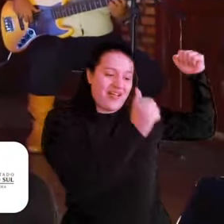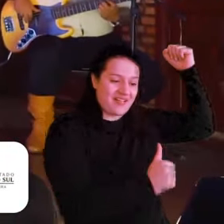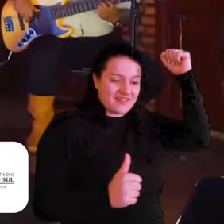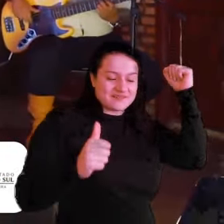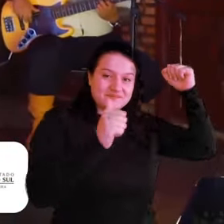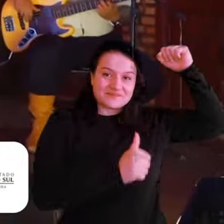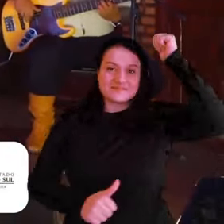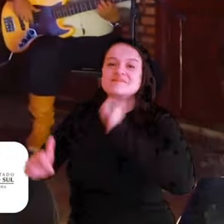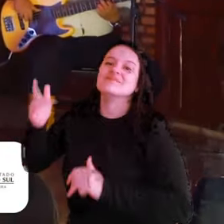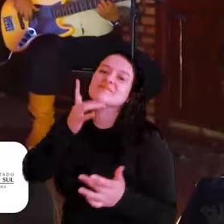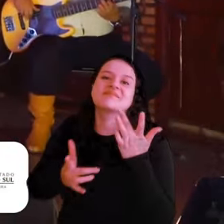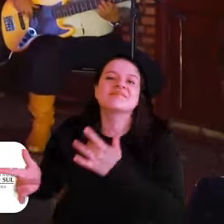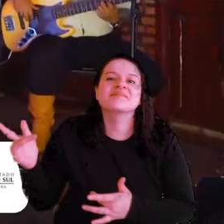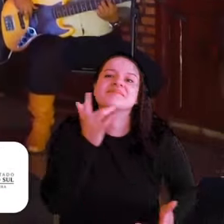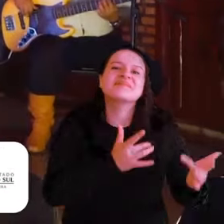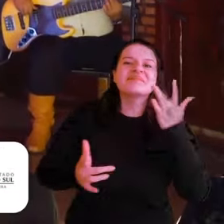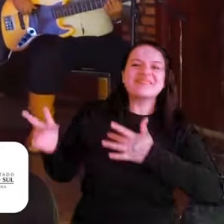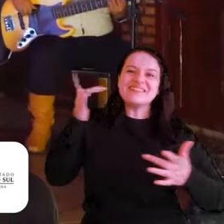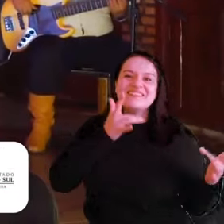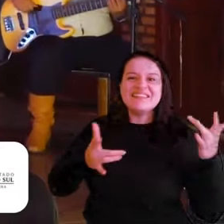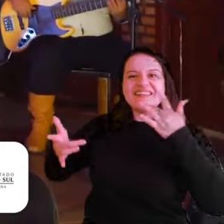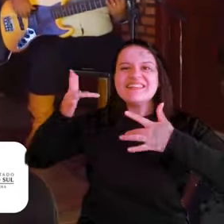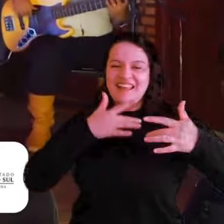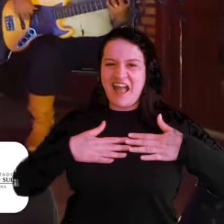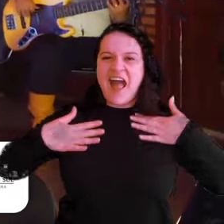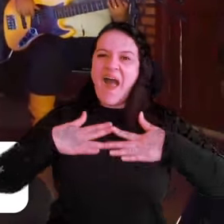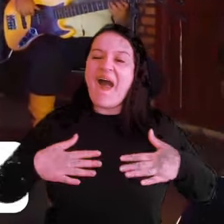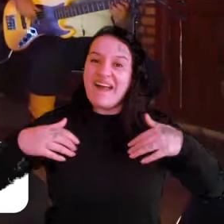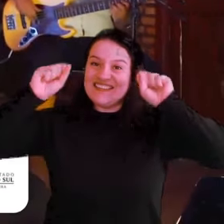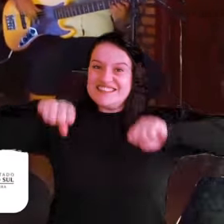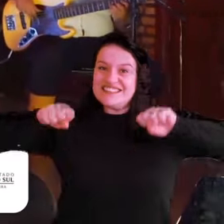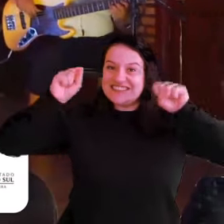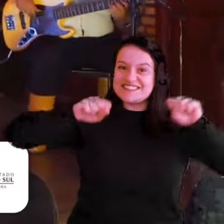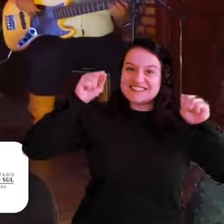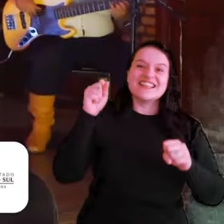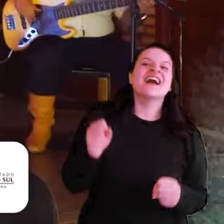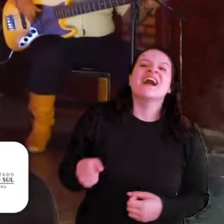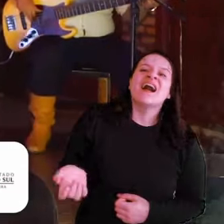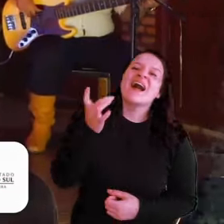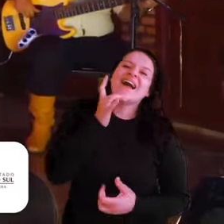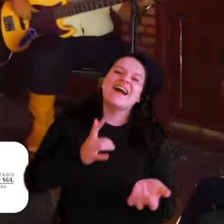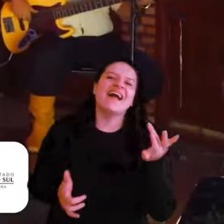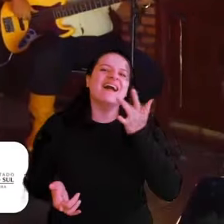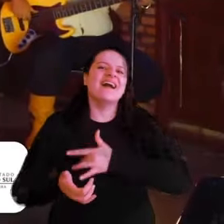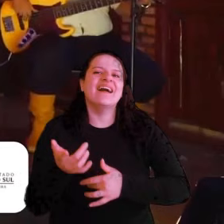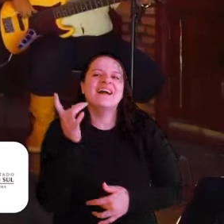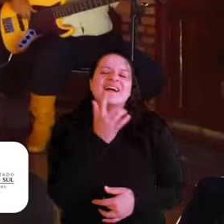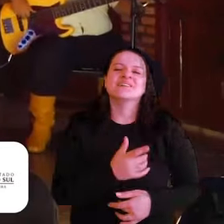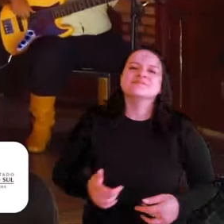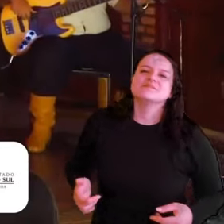pandango de galpão. Ai, de bom, ai, de bom, é do chocão, velho, eu gostei, já dizia o refrão. aí de